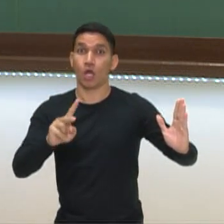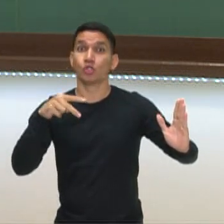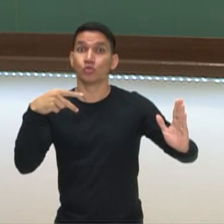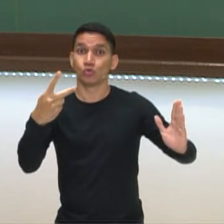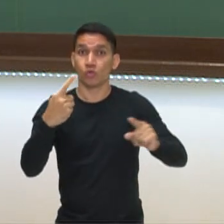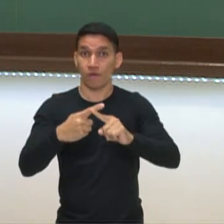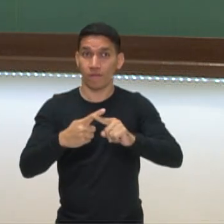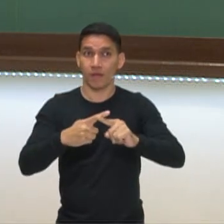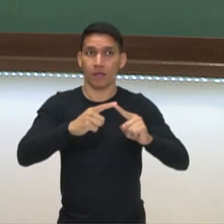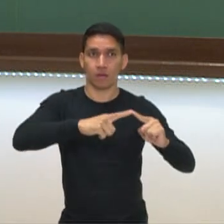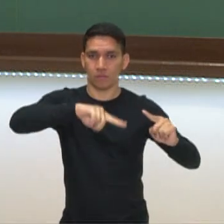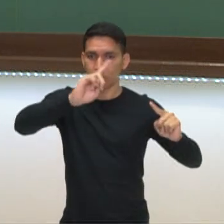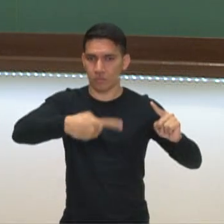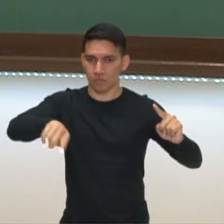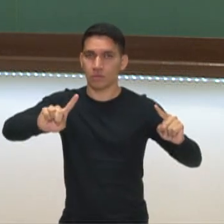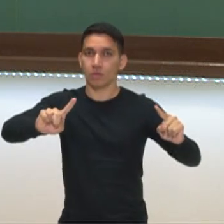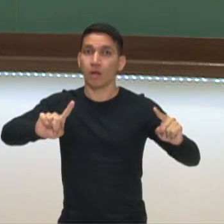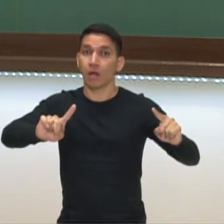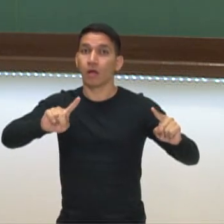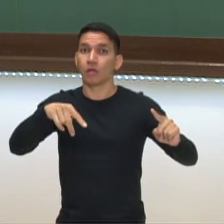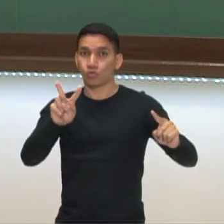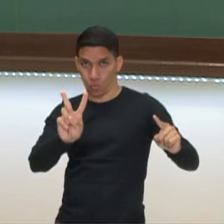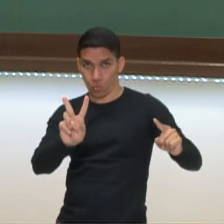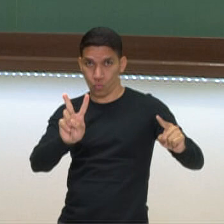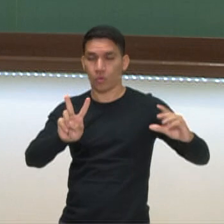cada ciclo. Então, a gente pode dizer que